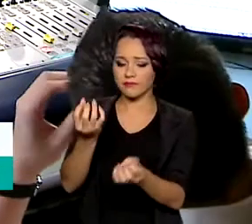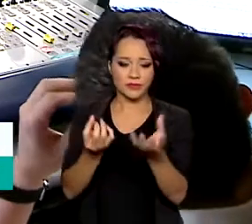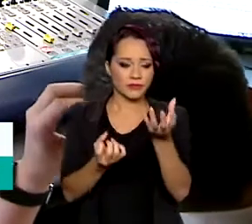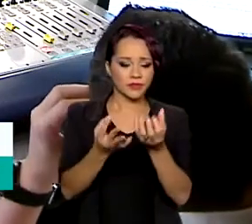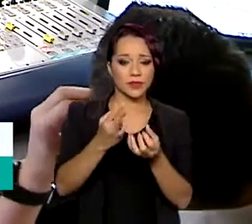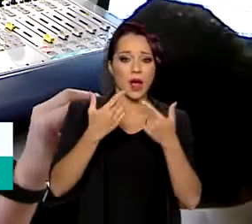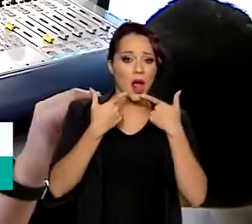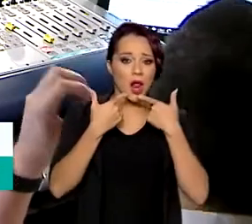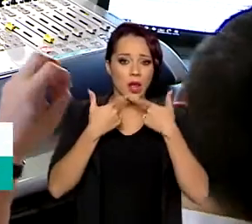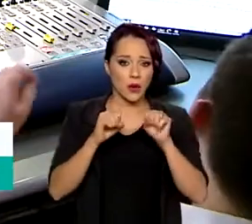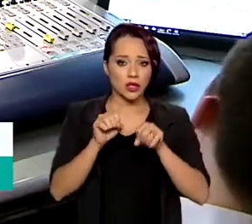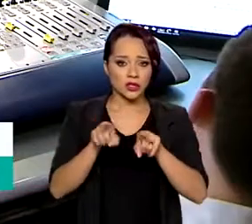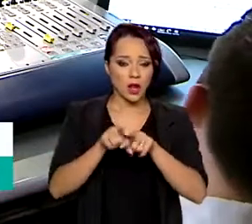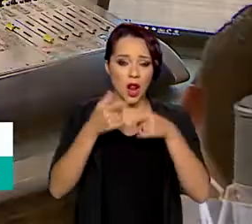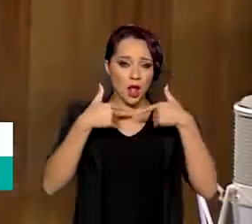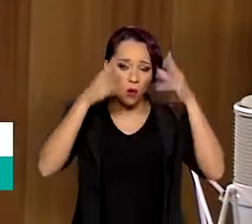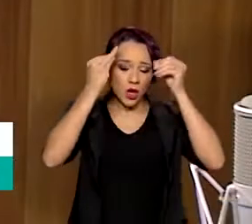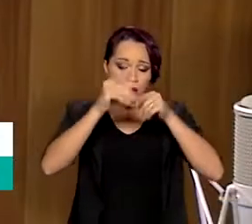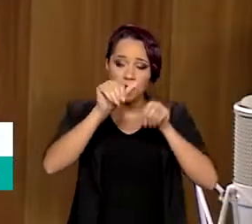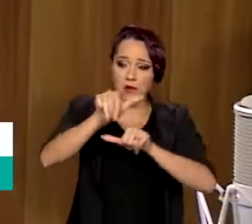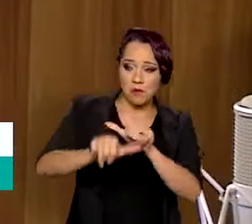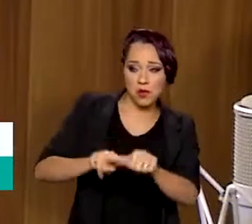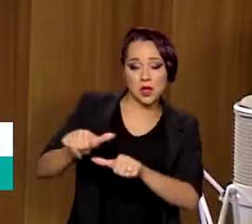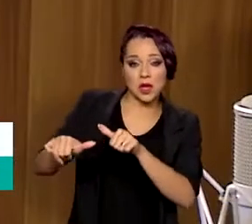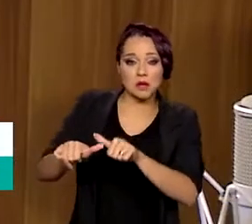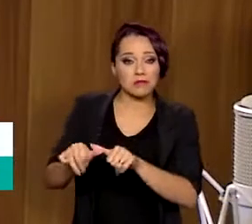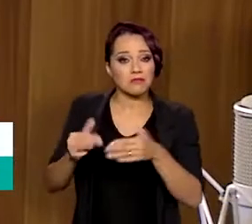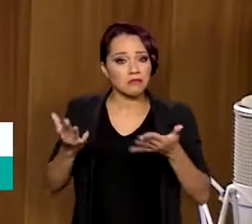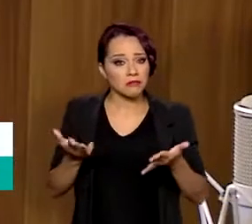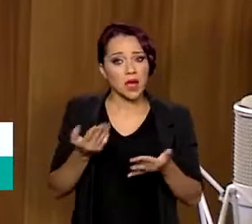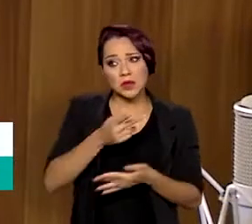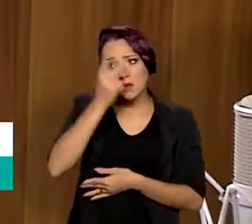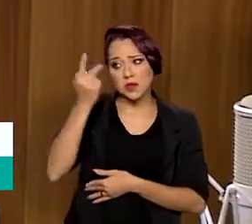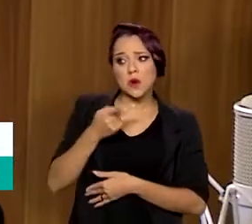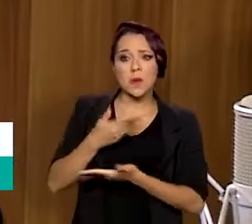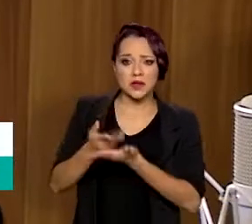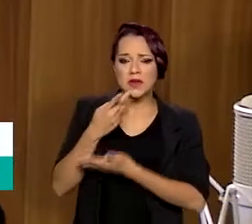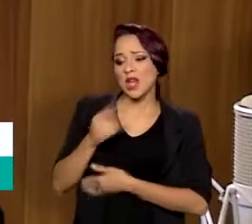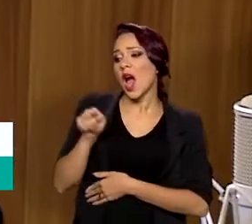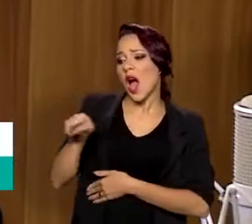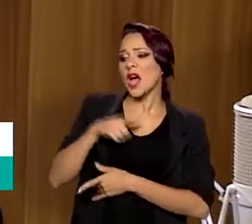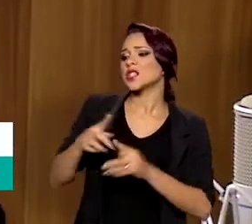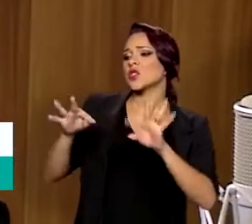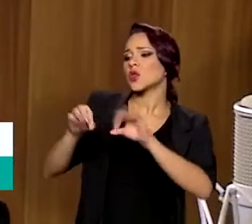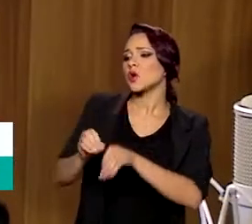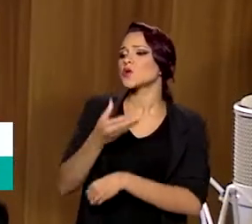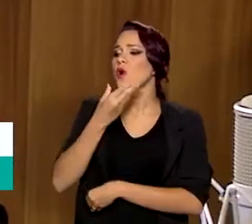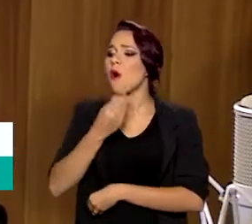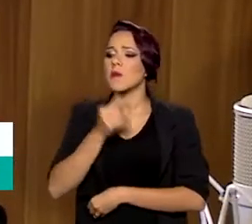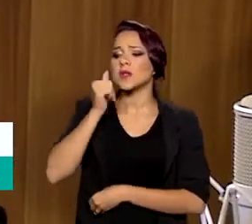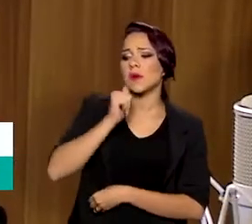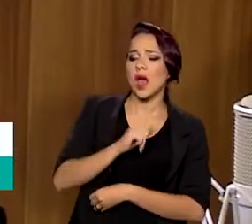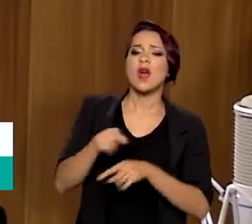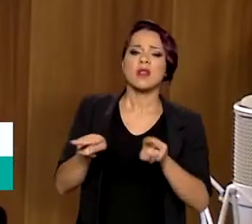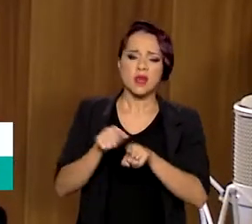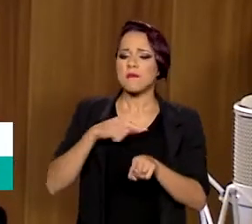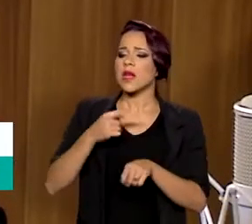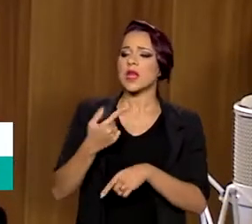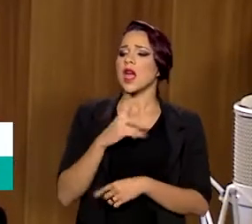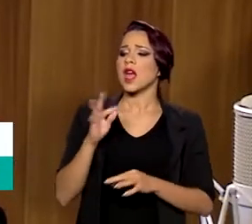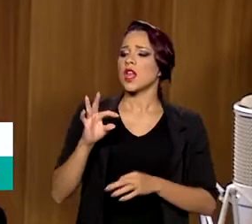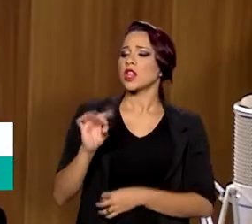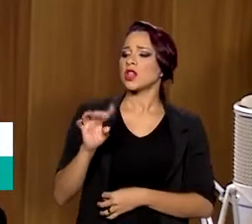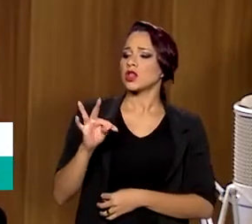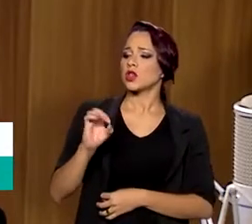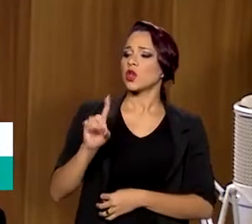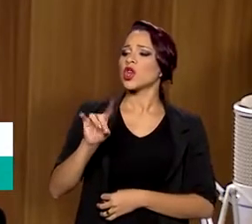se transformando, ela vai se modificando. E aí as pessoas começam a reivindicar, olha, se tem todas e todas na língua, então a gente quer também todos.